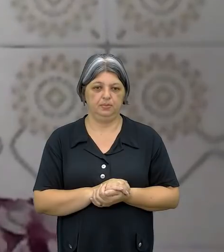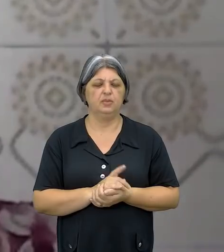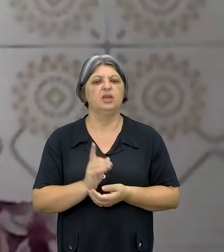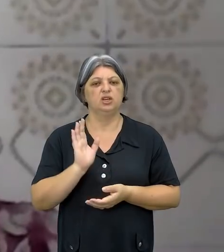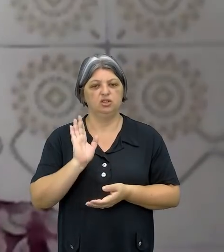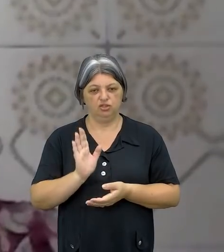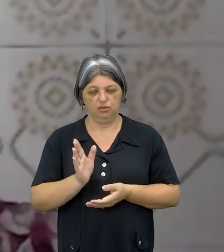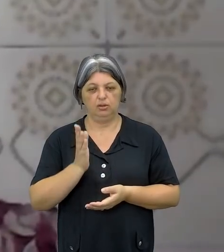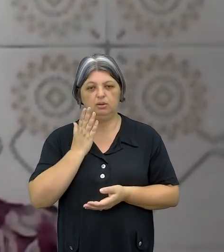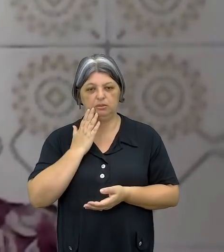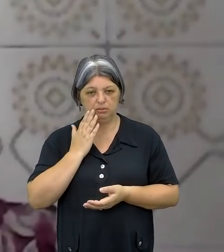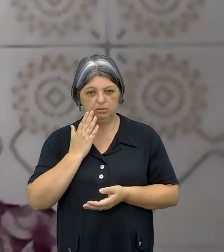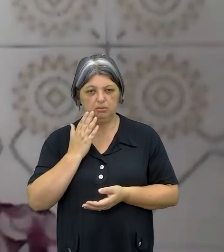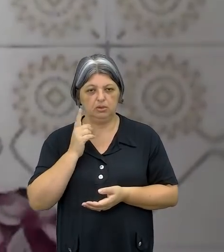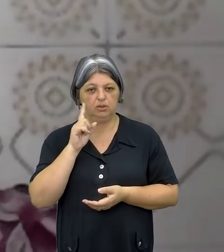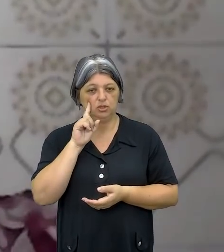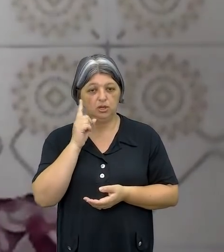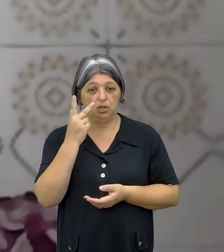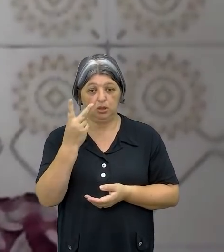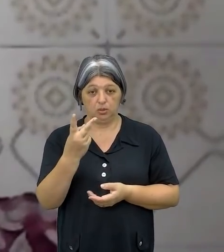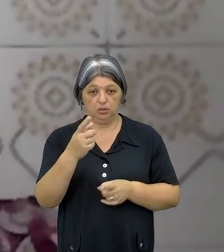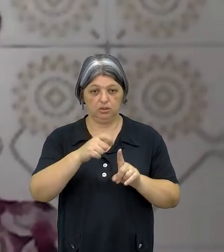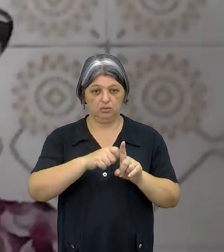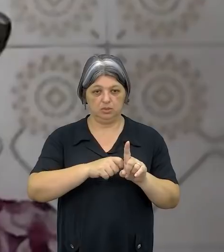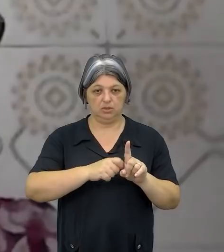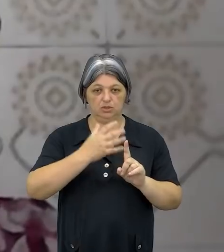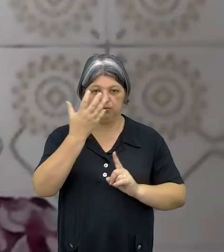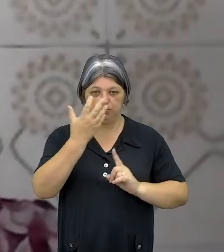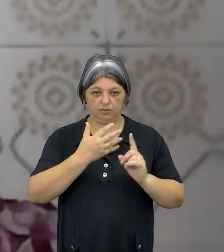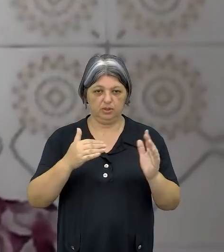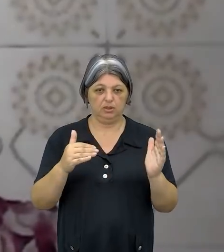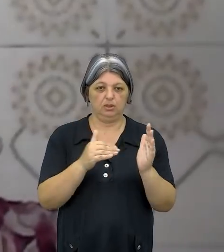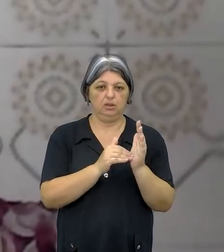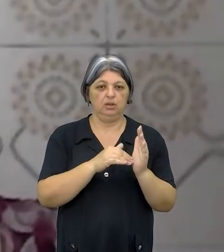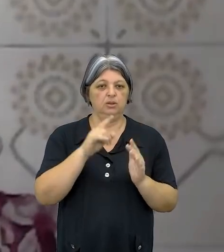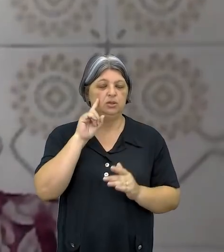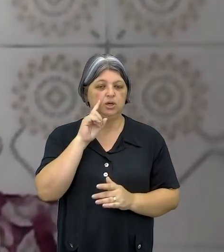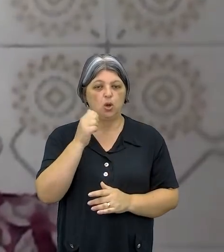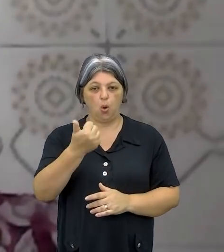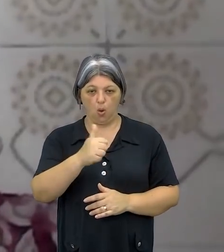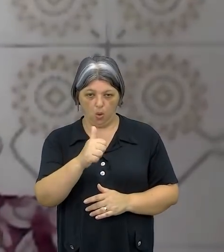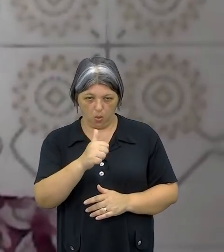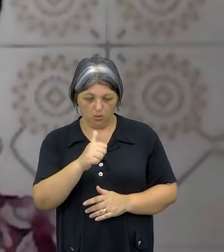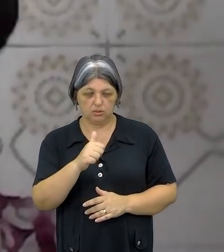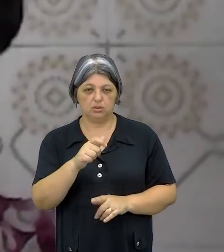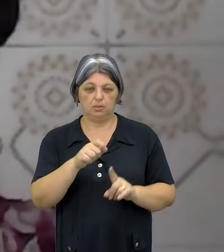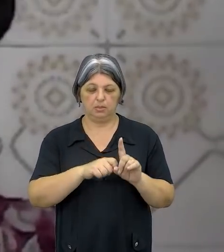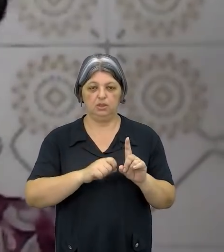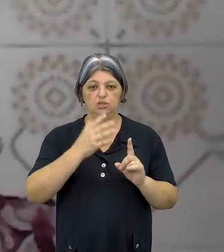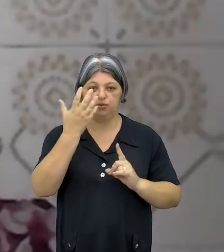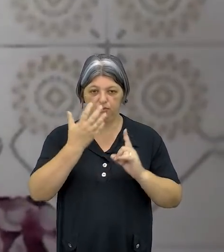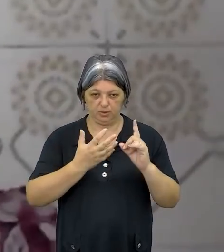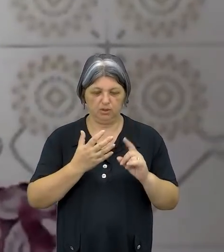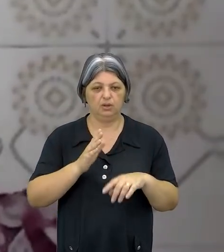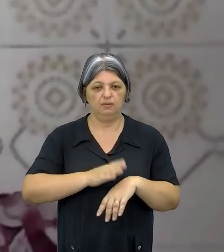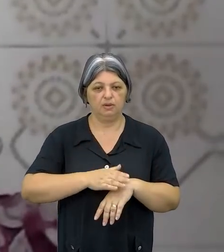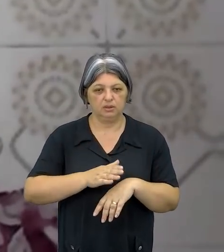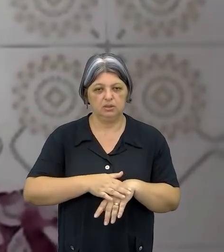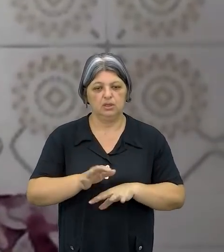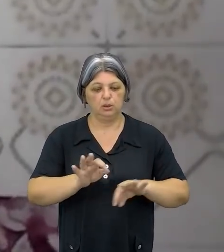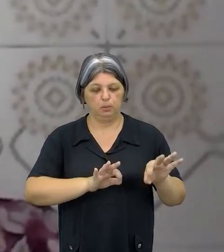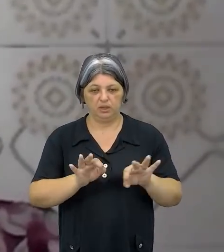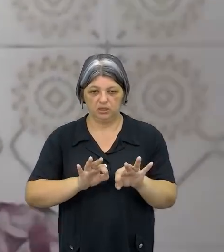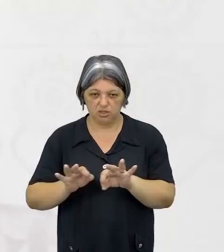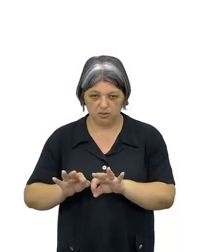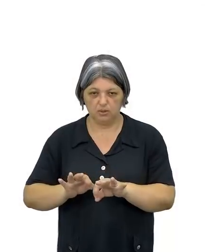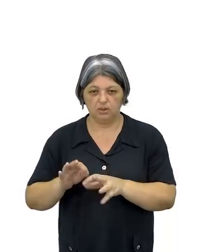conversaram sobre, do dia 2 de fevereiro até o dia 11 de fevereiro, vocês estão fazendo, né, fizeram já